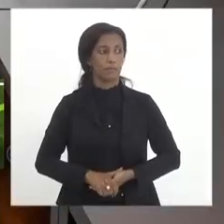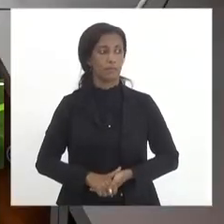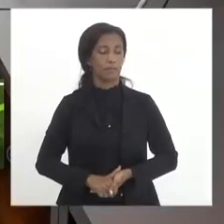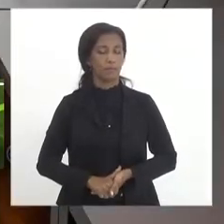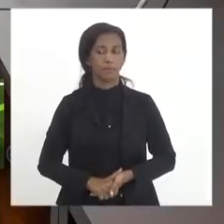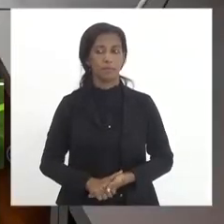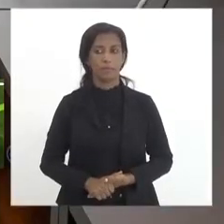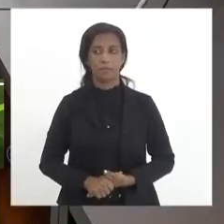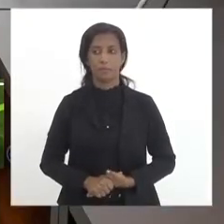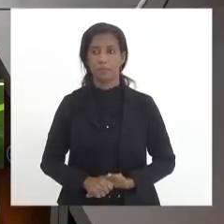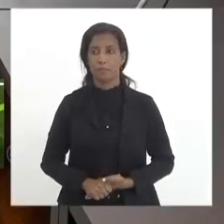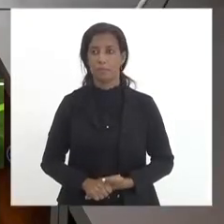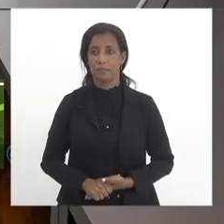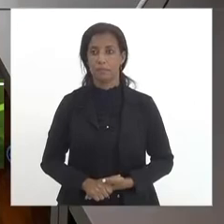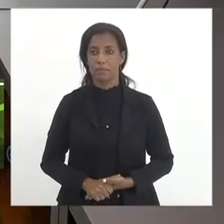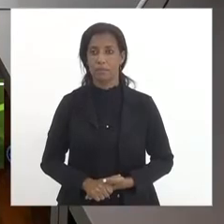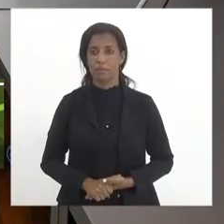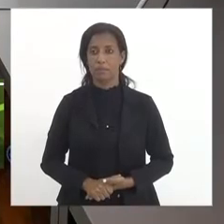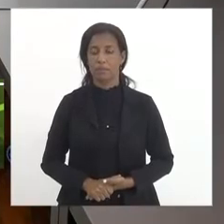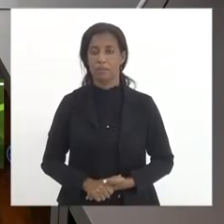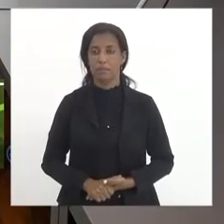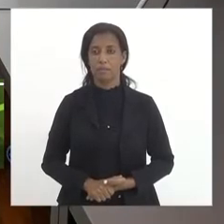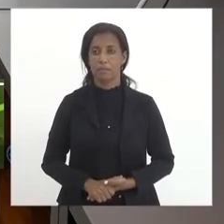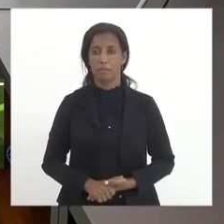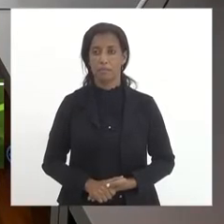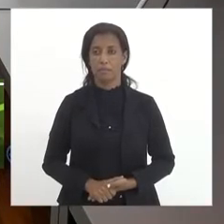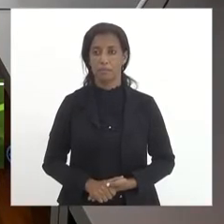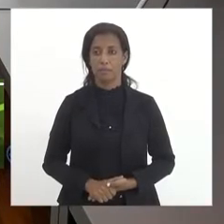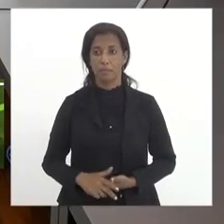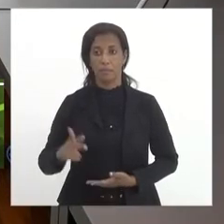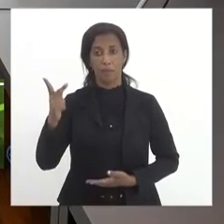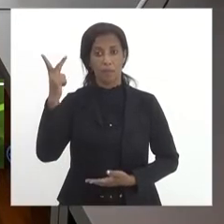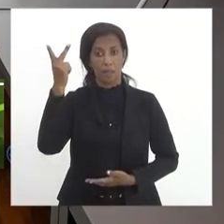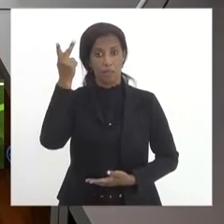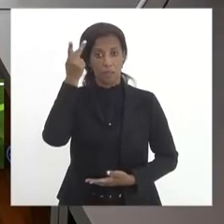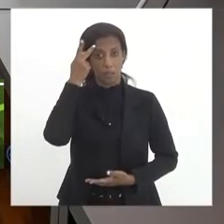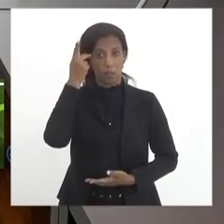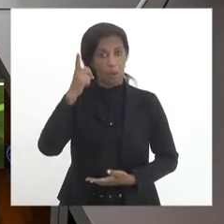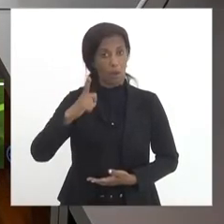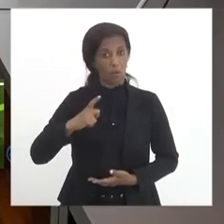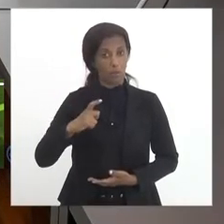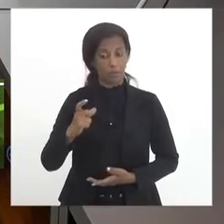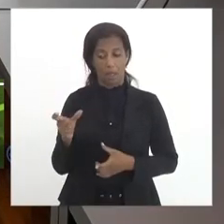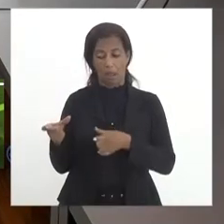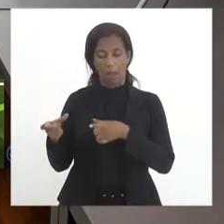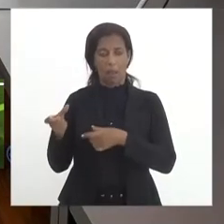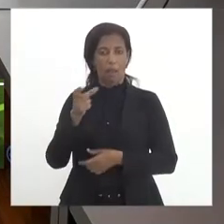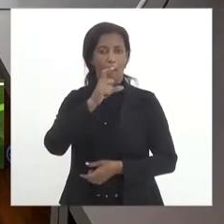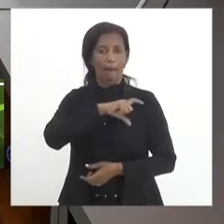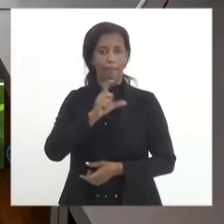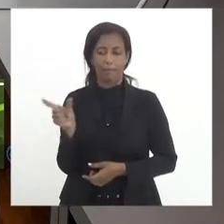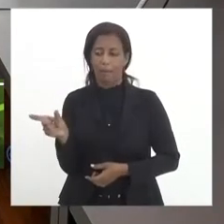Bom, São Paulo criou o passaporte para entrar no shopping, né?